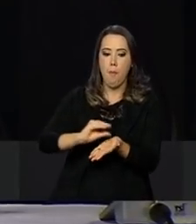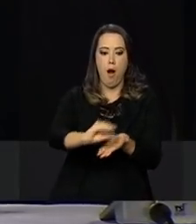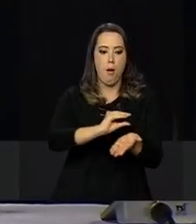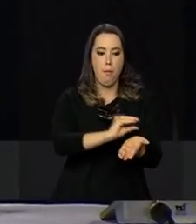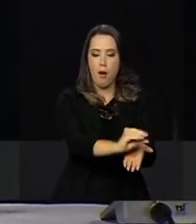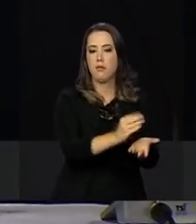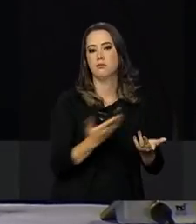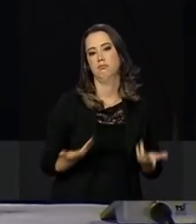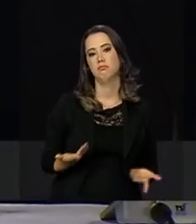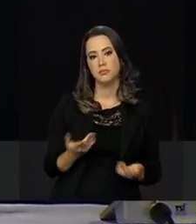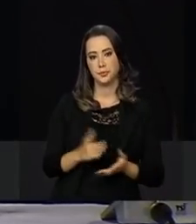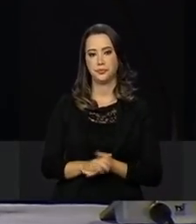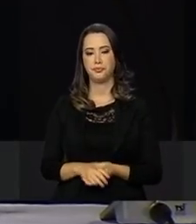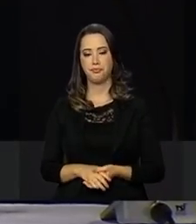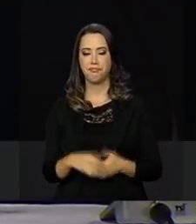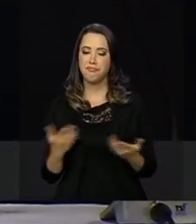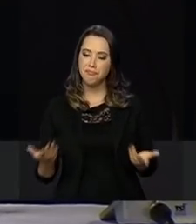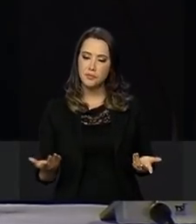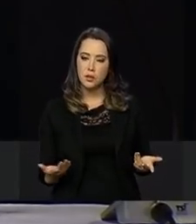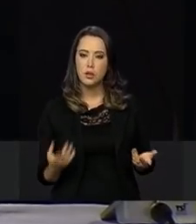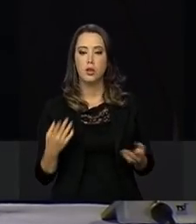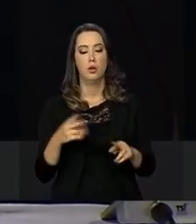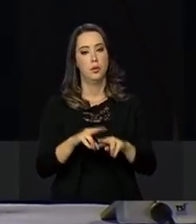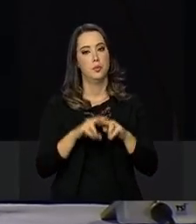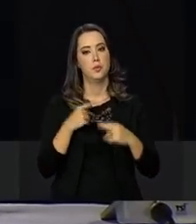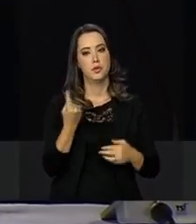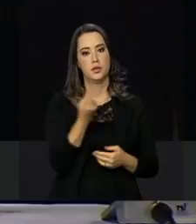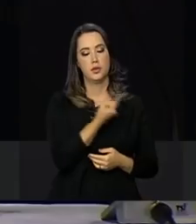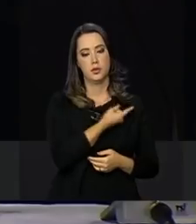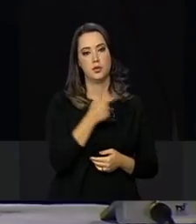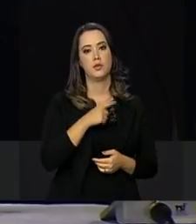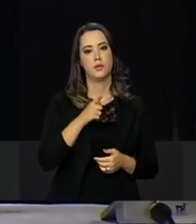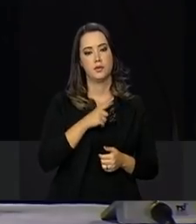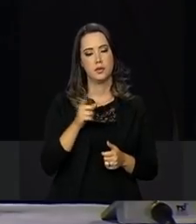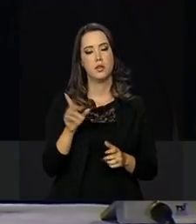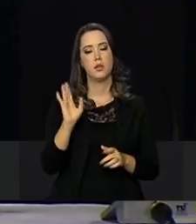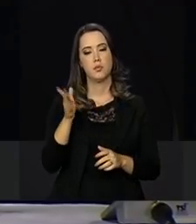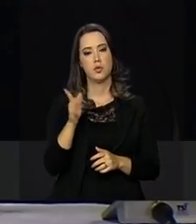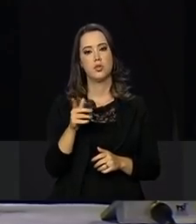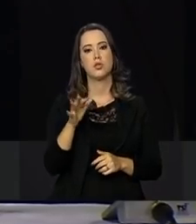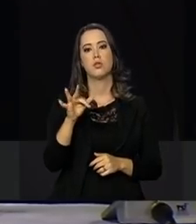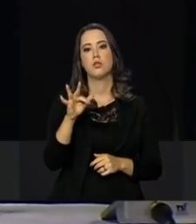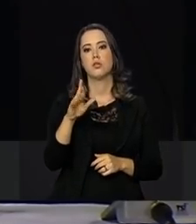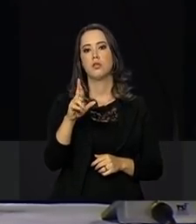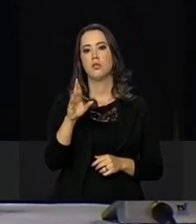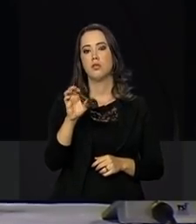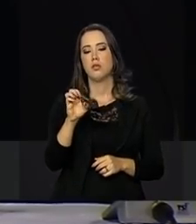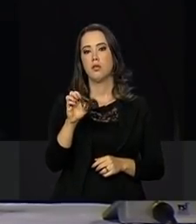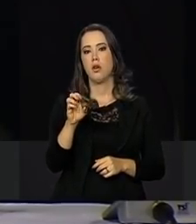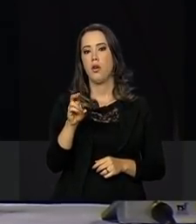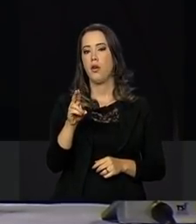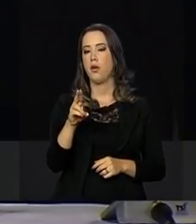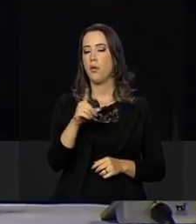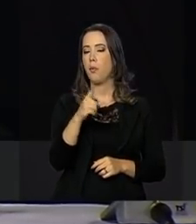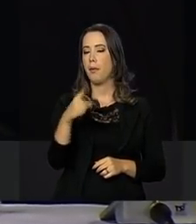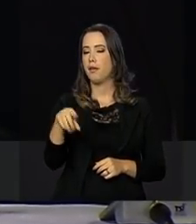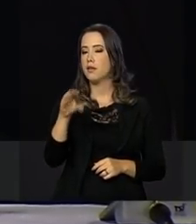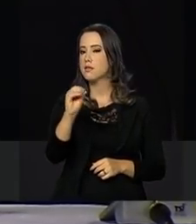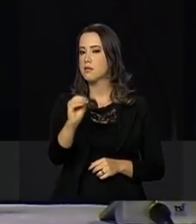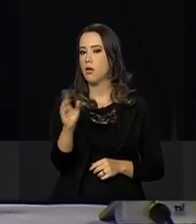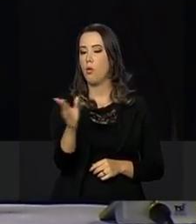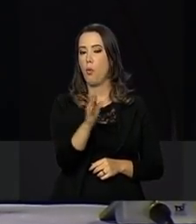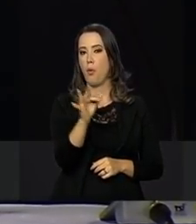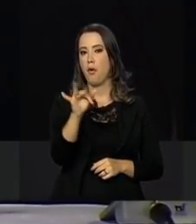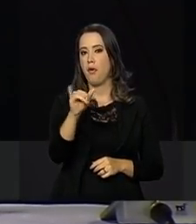nós estabelecemos uma chamada recuperação fiscal para recuperar fiscalmente, não é,